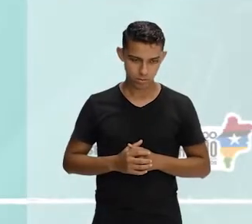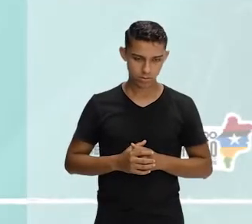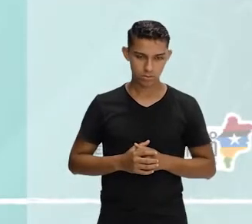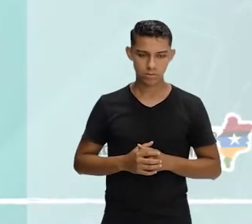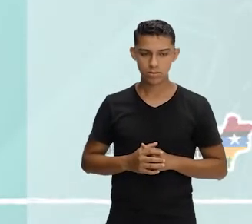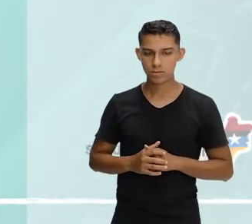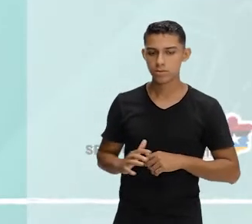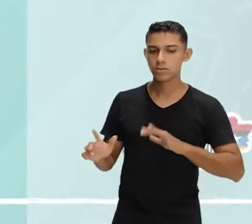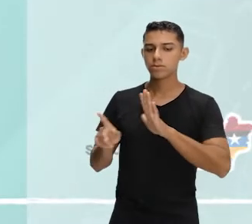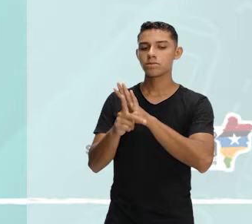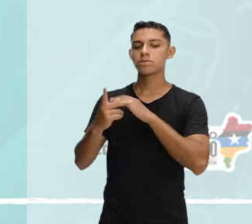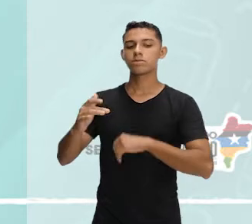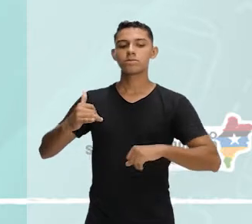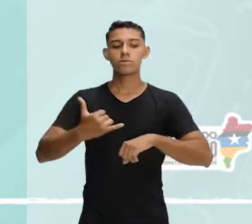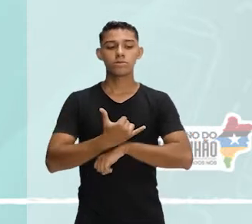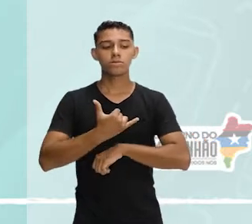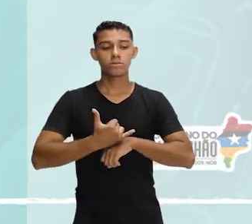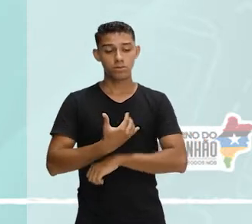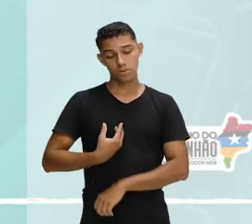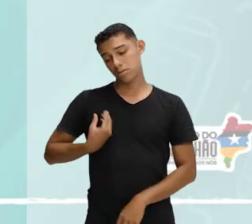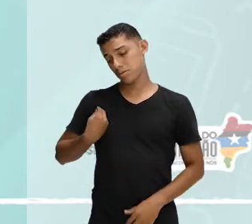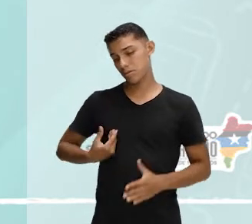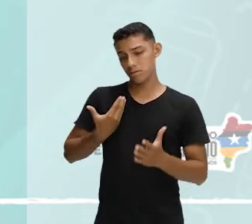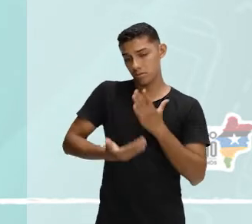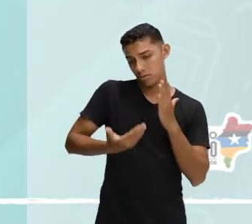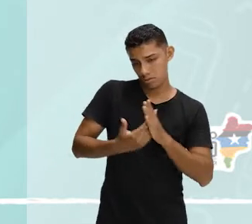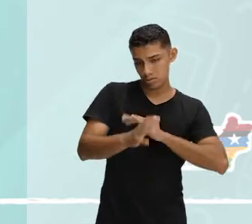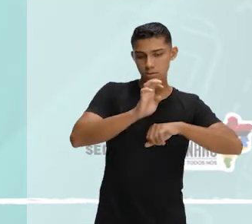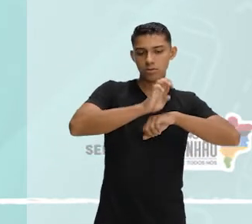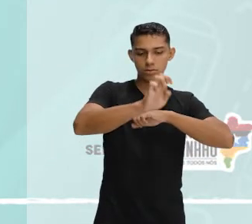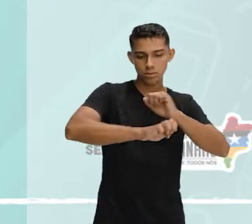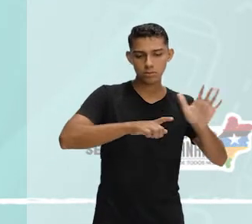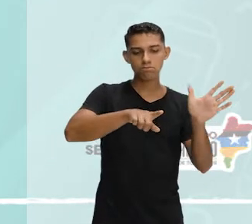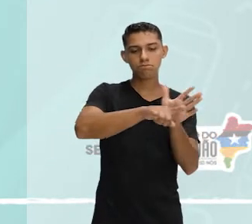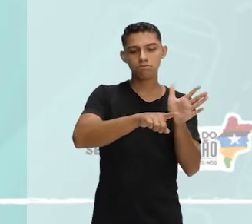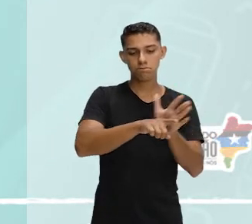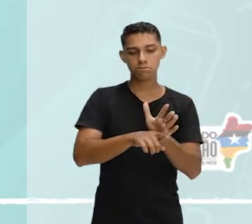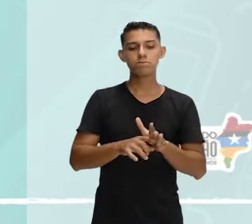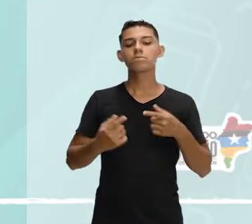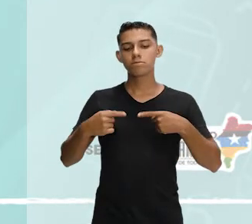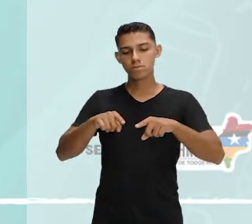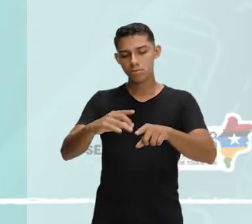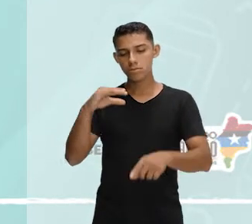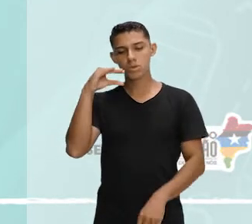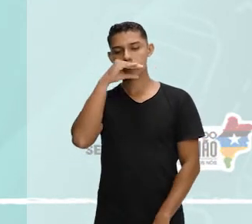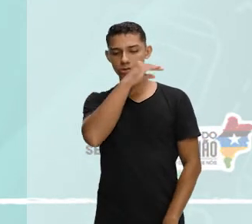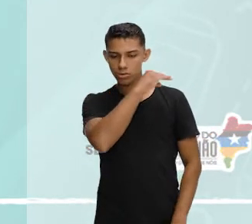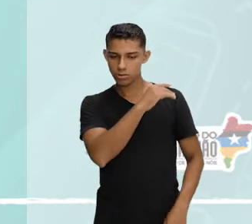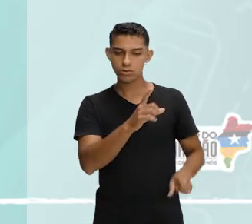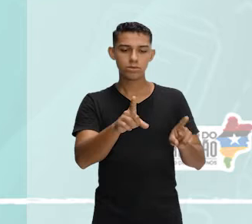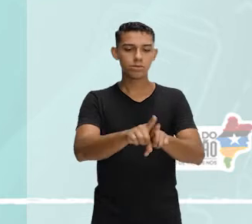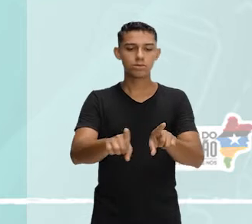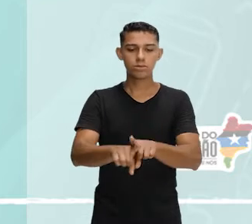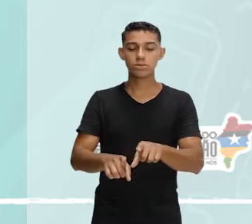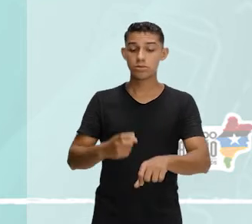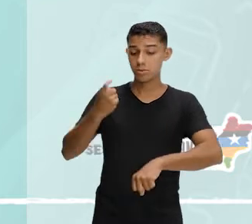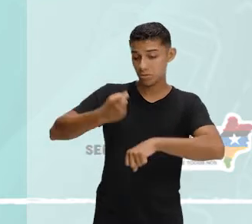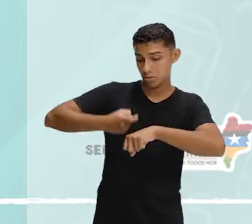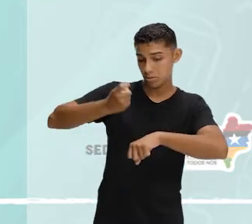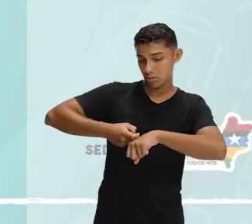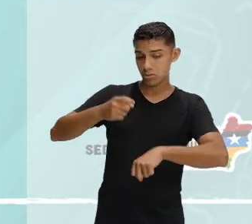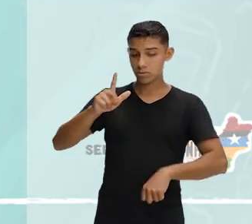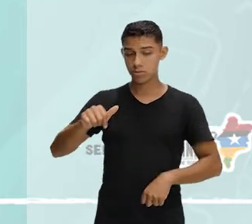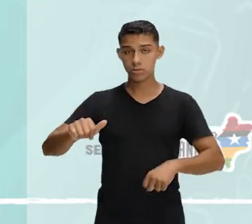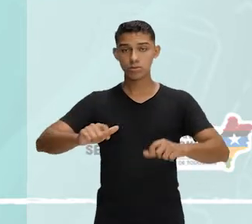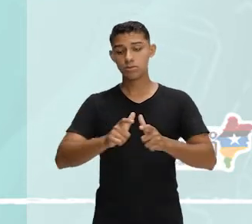metais. Então, eles têm a tendência de perder elétrons, como já citamos, conduzem bem o calor, eles são sólidos,